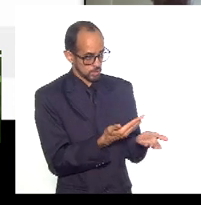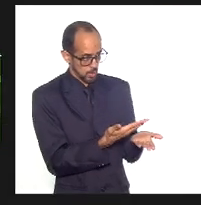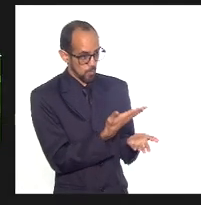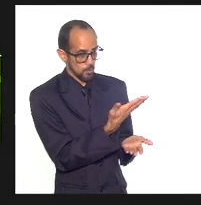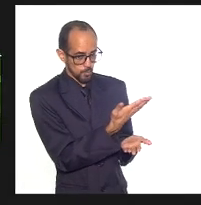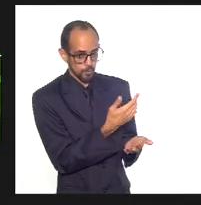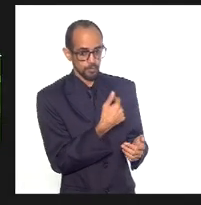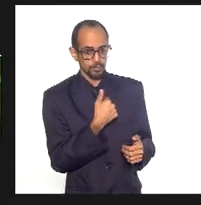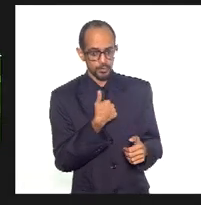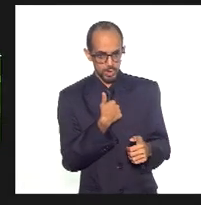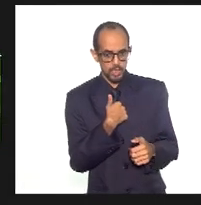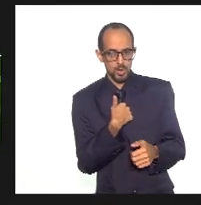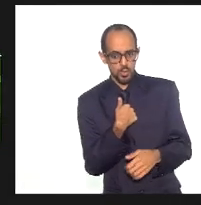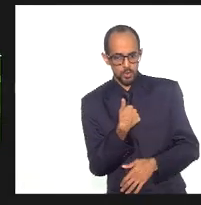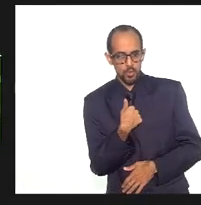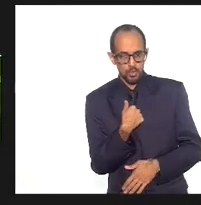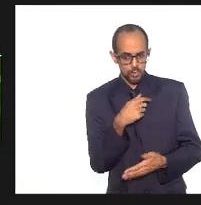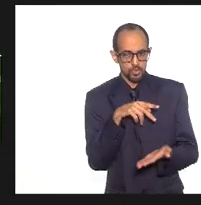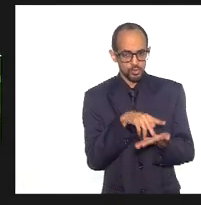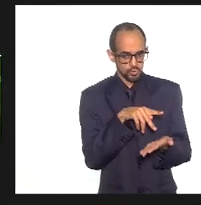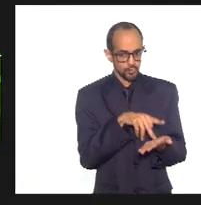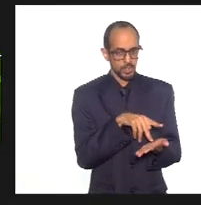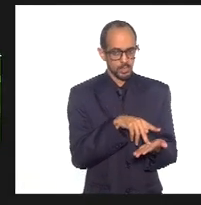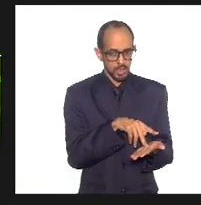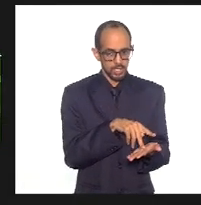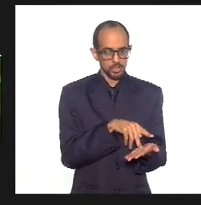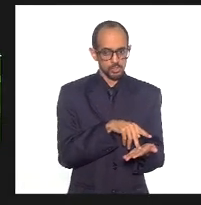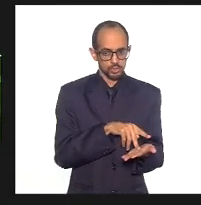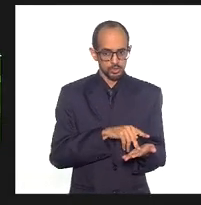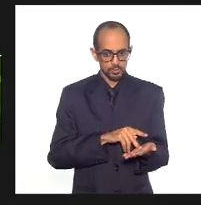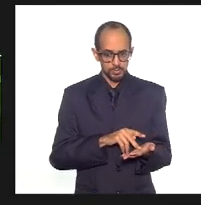evidentemente que eu as tenho, mas eu acho